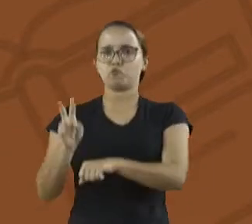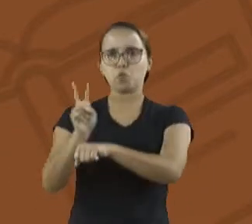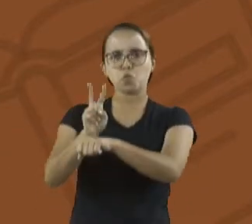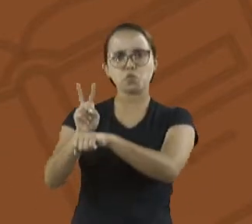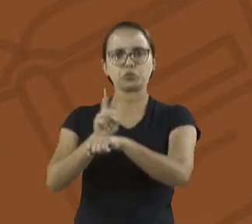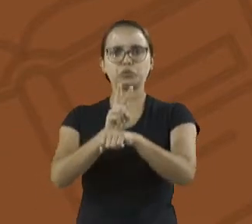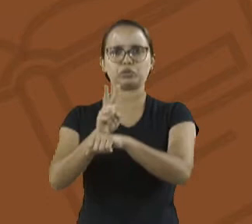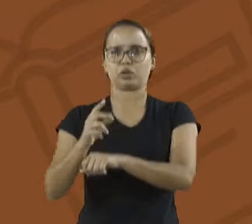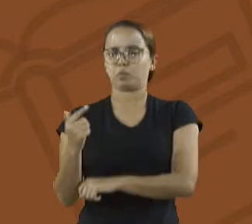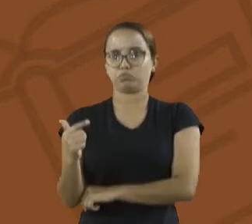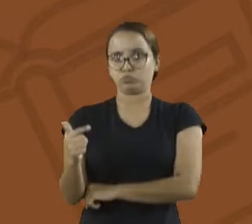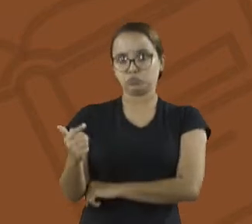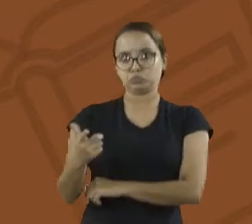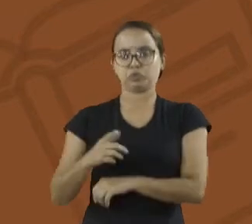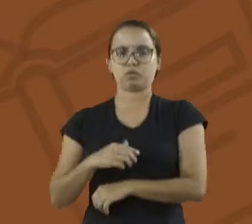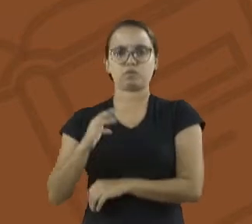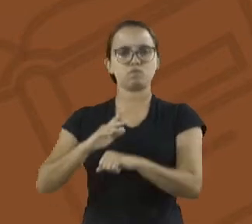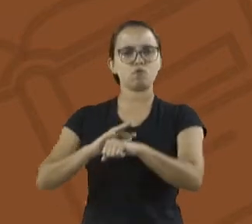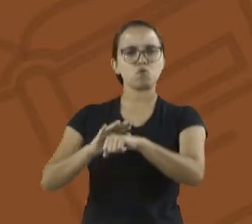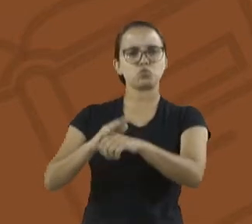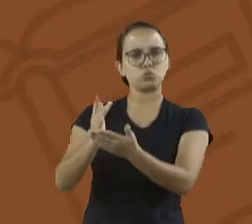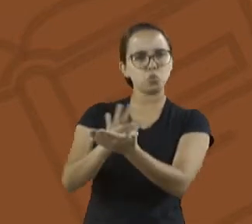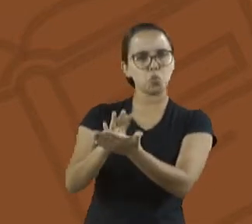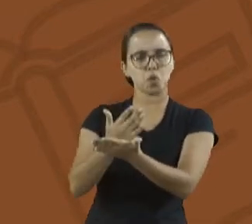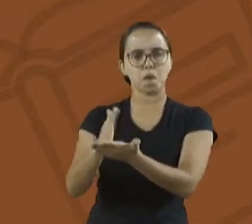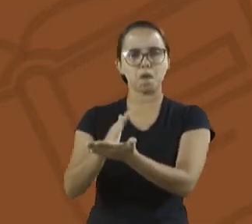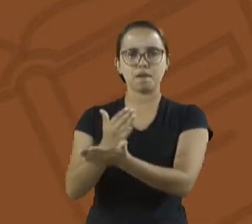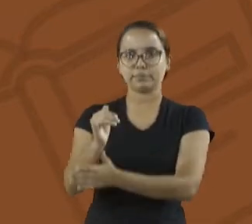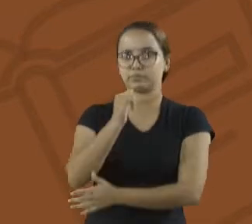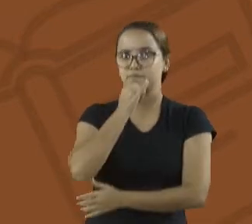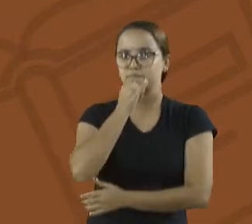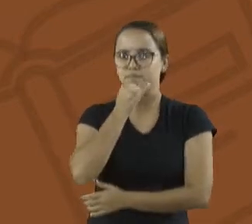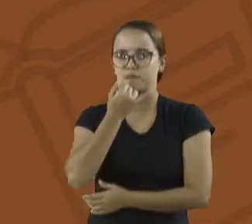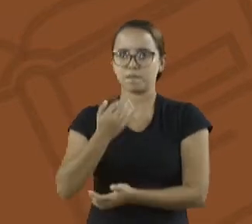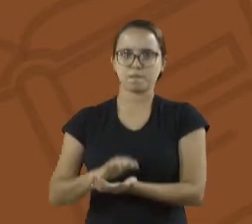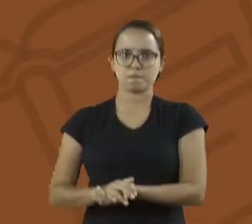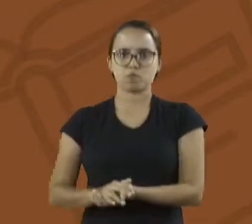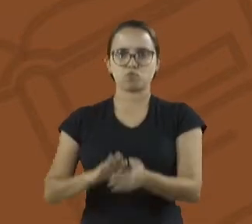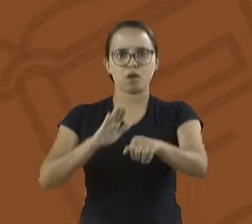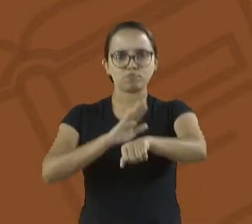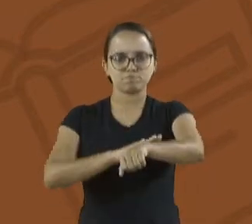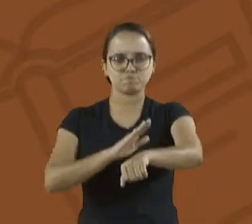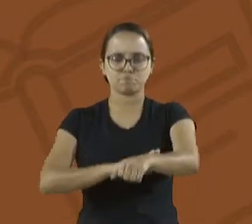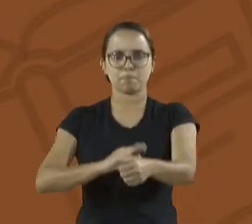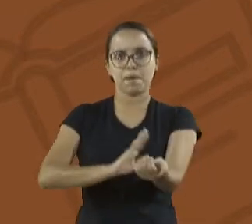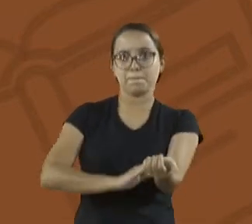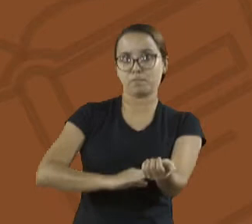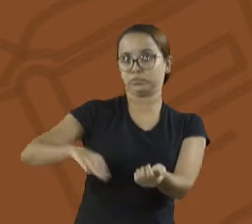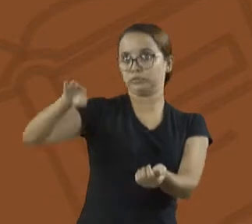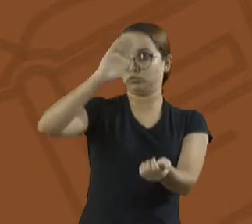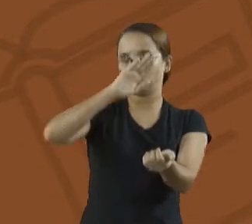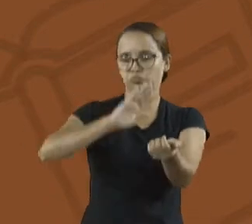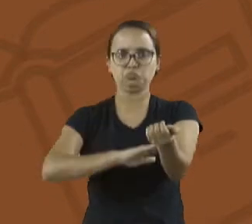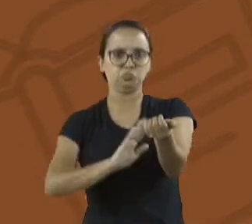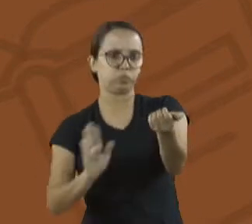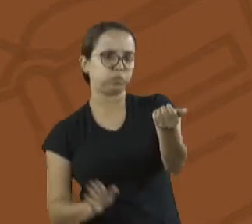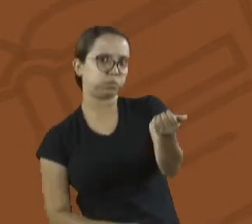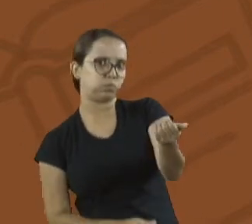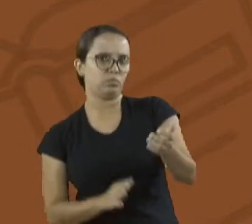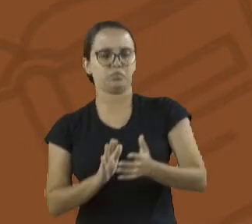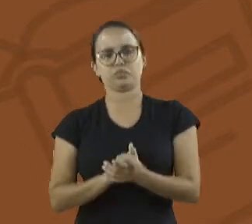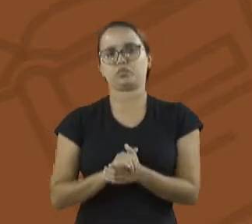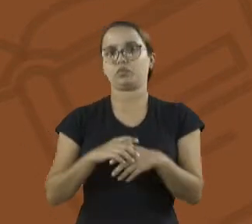diabetes. Por quê? Porque o pai tinha, porque a mãe tinha, o avô tinha uma propensão a um tipo de